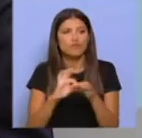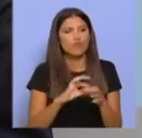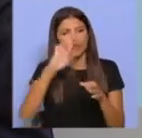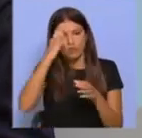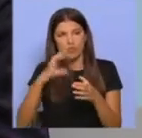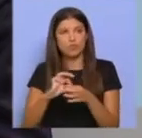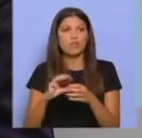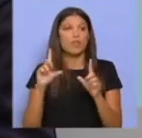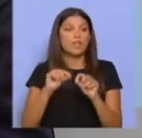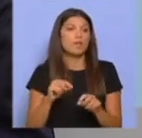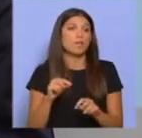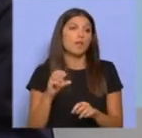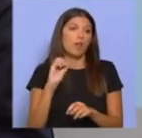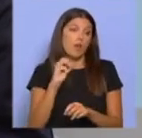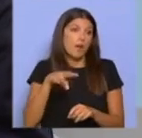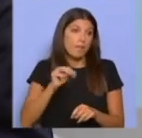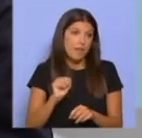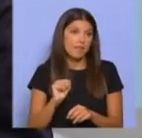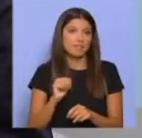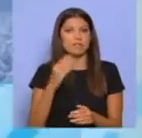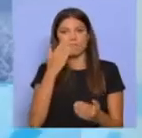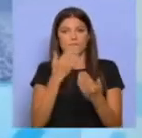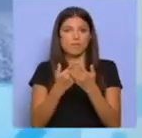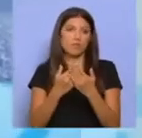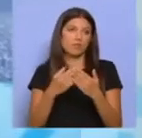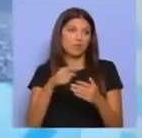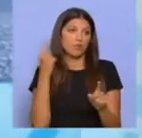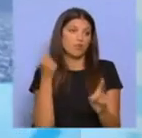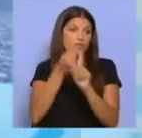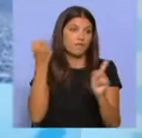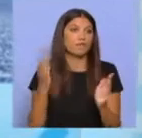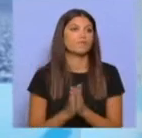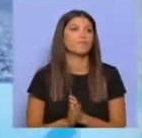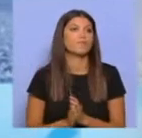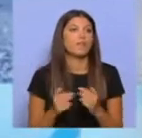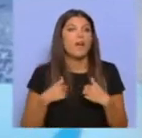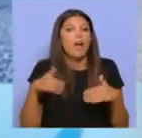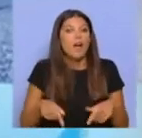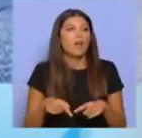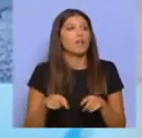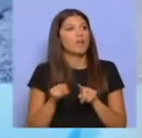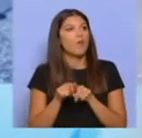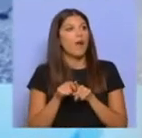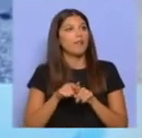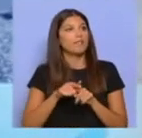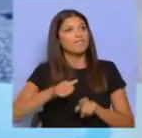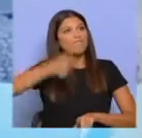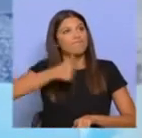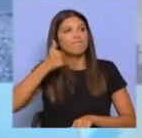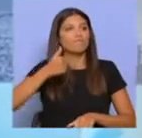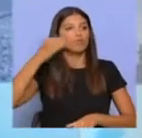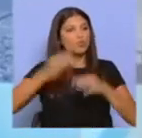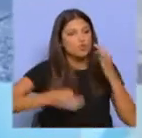Mundial de Saúde, para enfrentar este desafio. Há aqui, desde logo, um propósito de justiça, do acesso